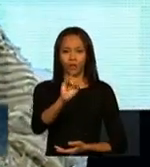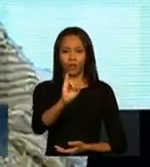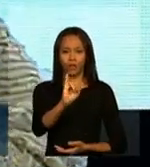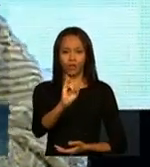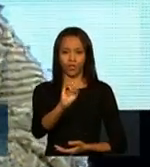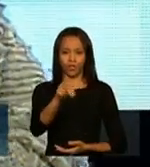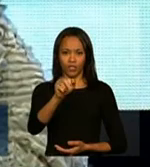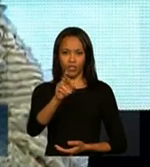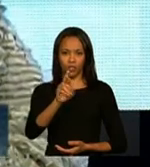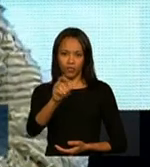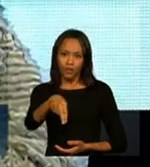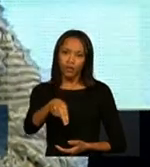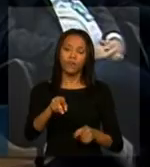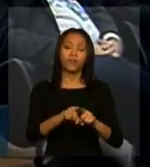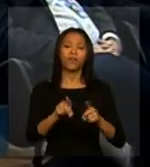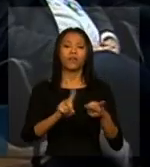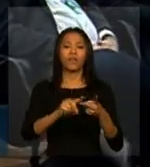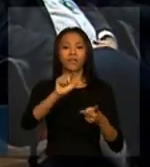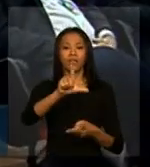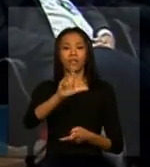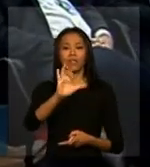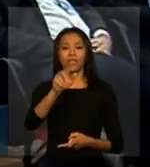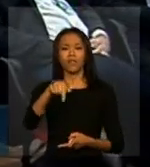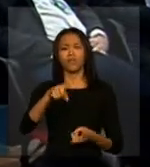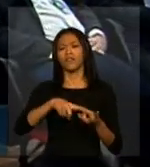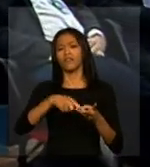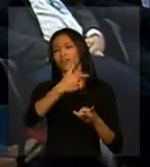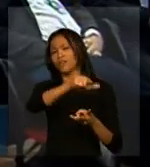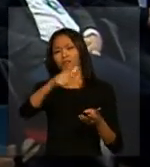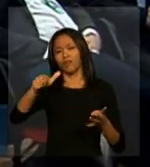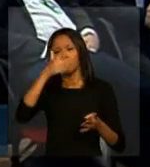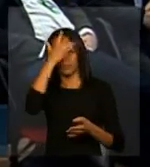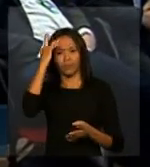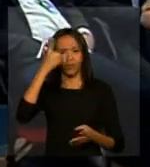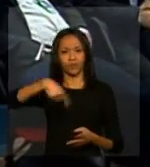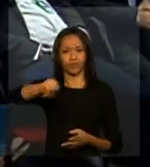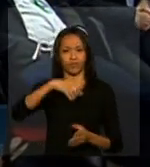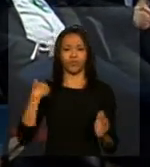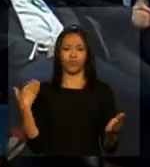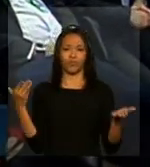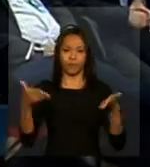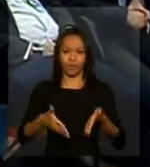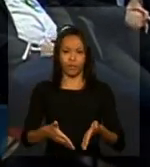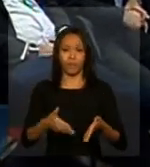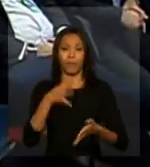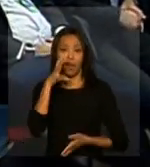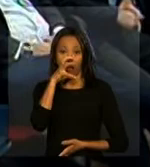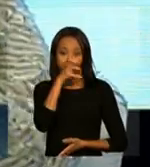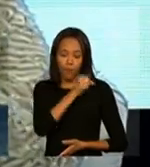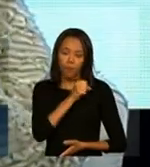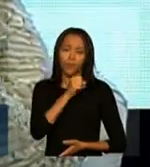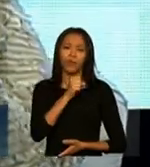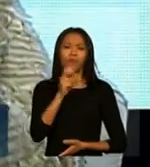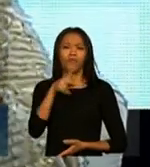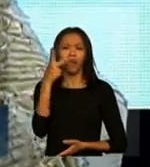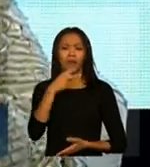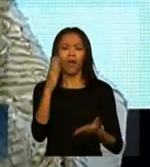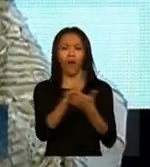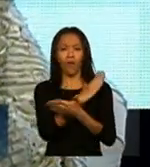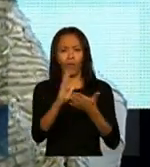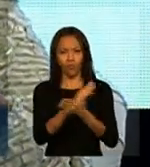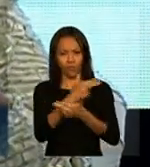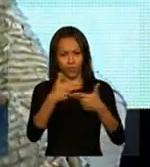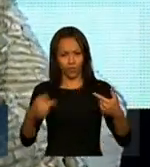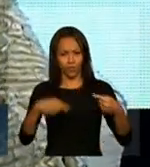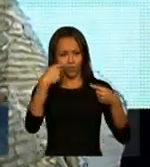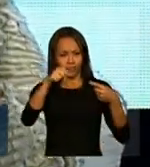certo? Lilian e tantos outros. Olha só, eu queria rapidamente pontuar algumas questões, porque vocês estão, na verdade,